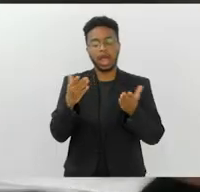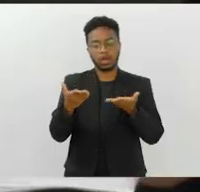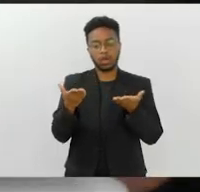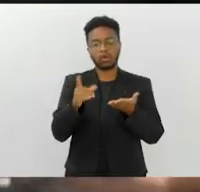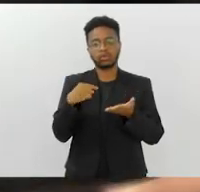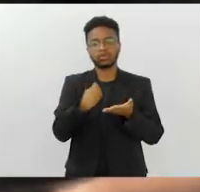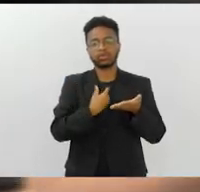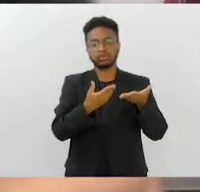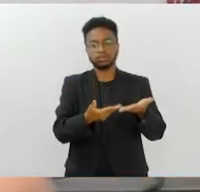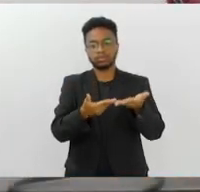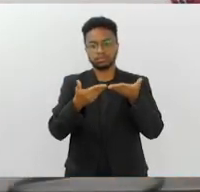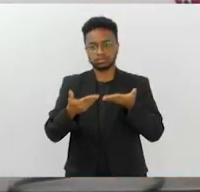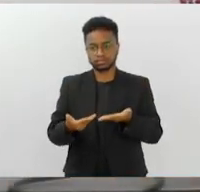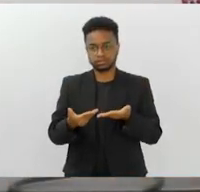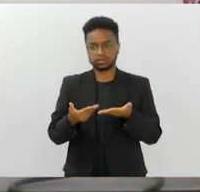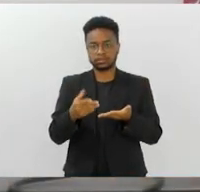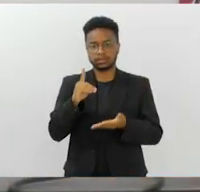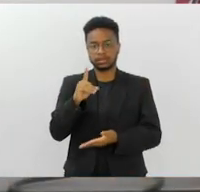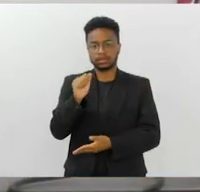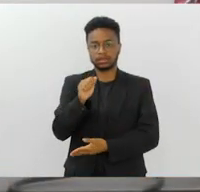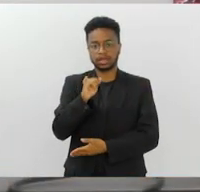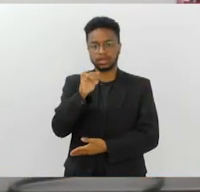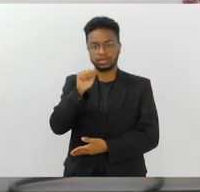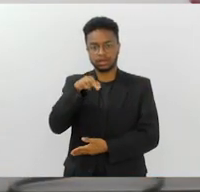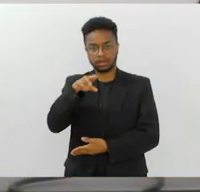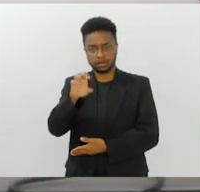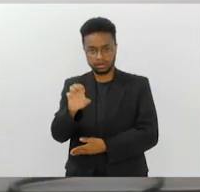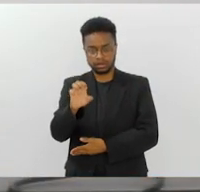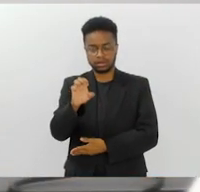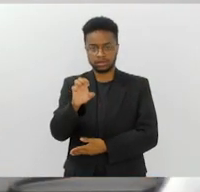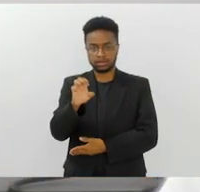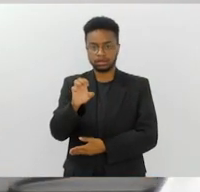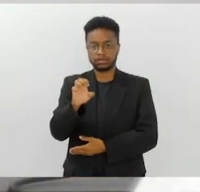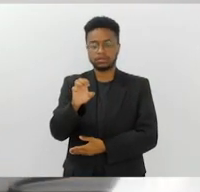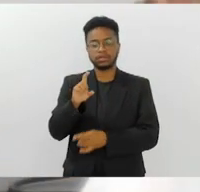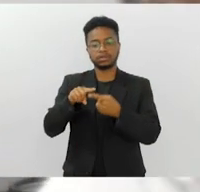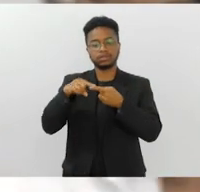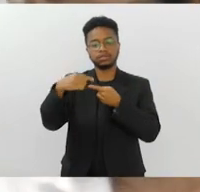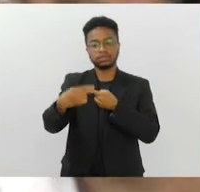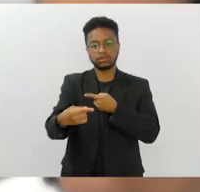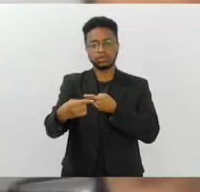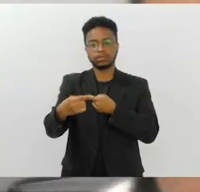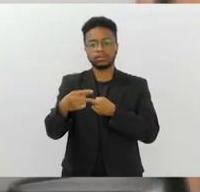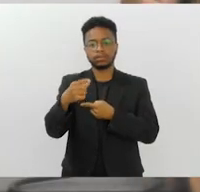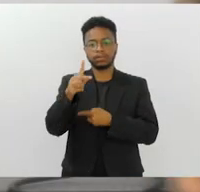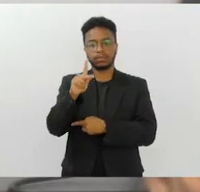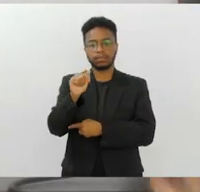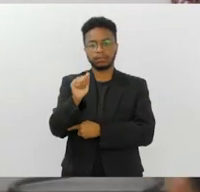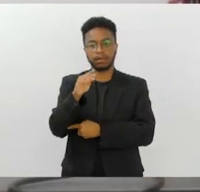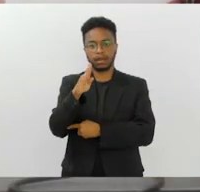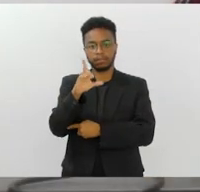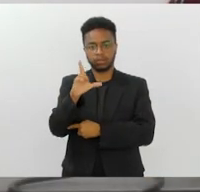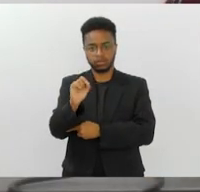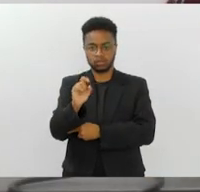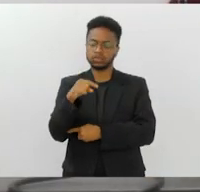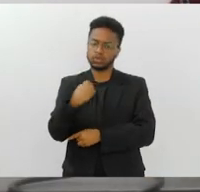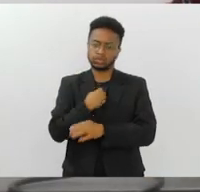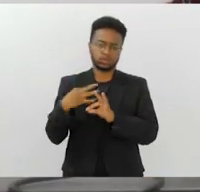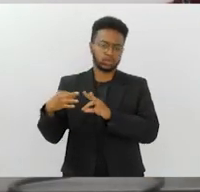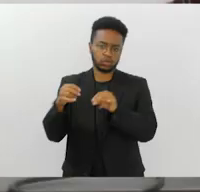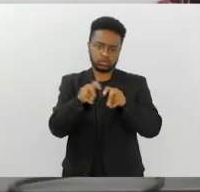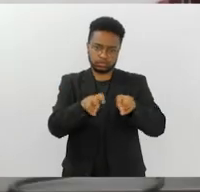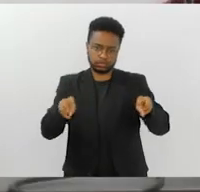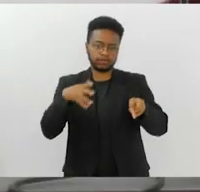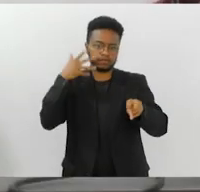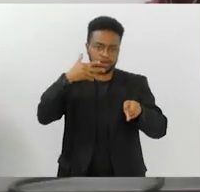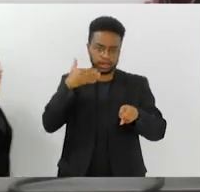aqui eh a daane de Sosa Melo em seguida o Pablo Nunes aqui vamos todos aqui da mesa vão